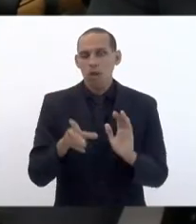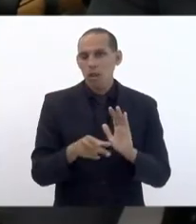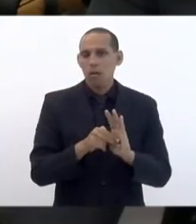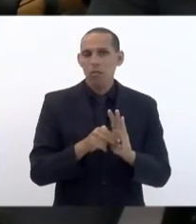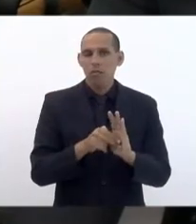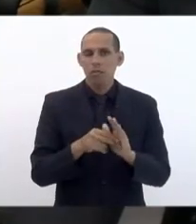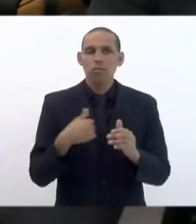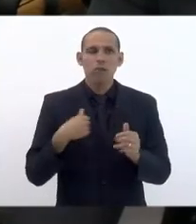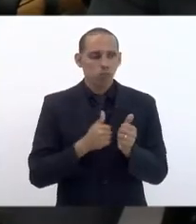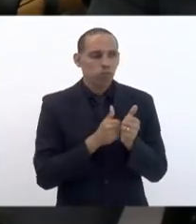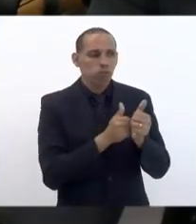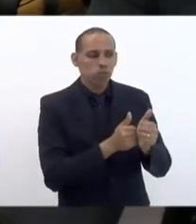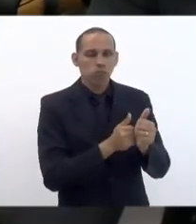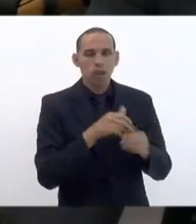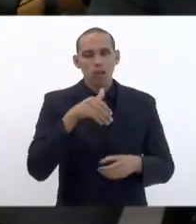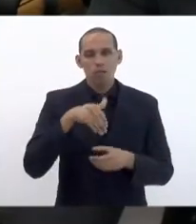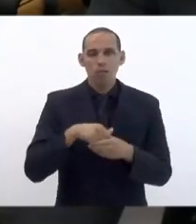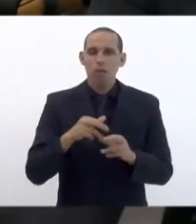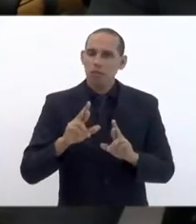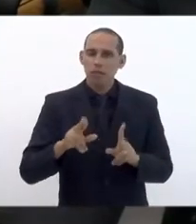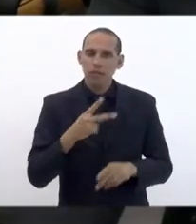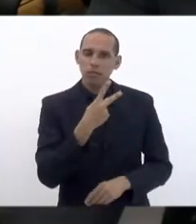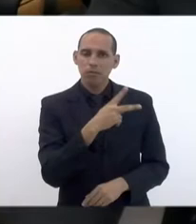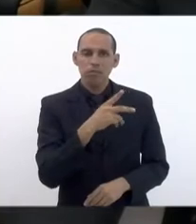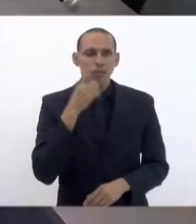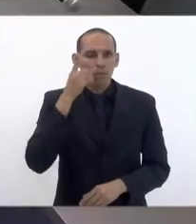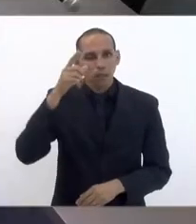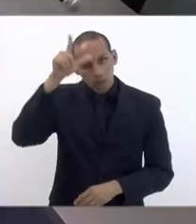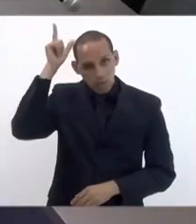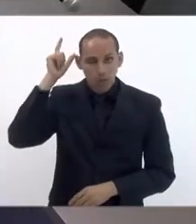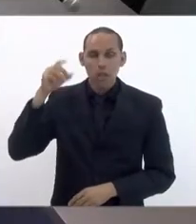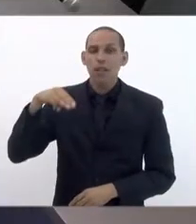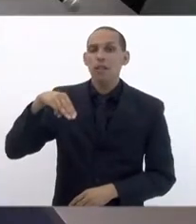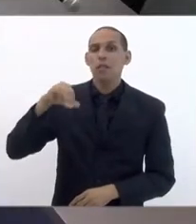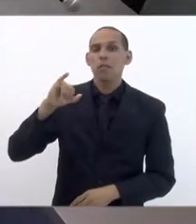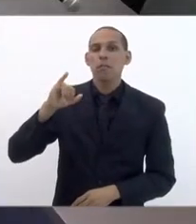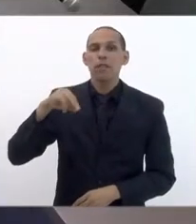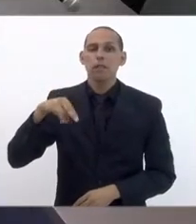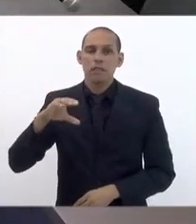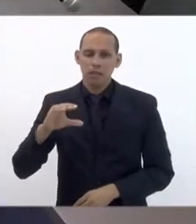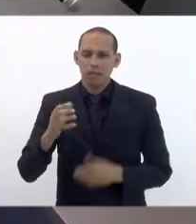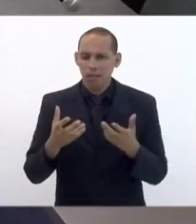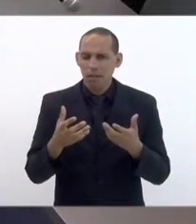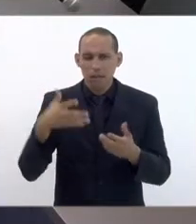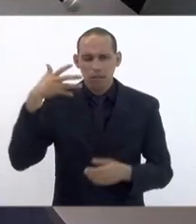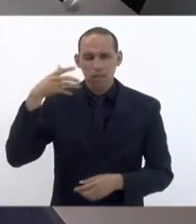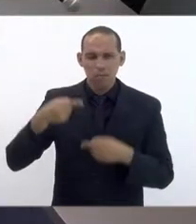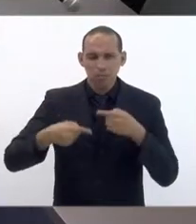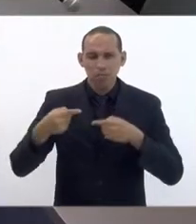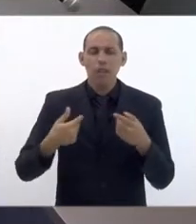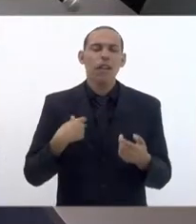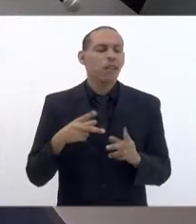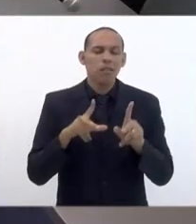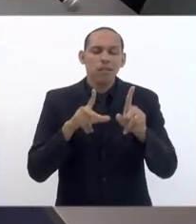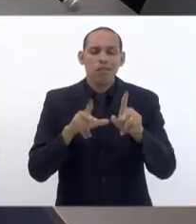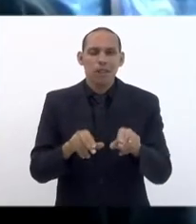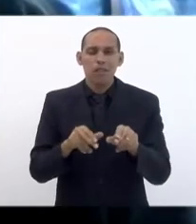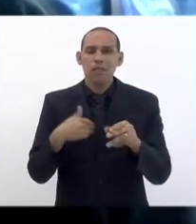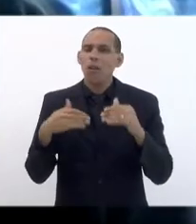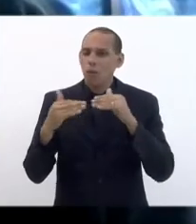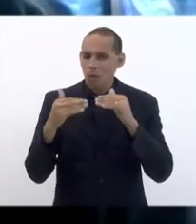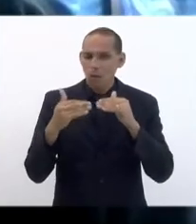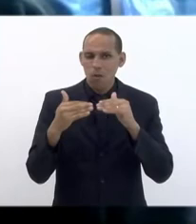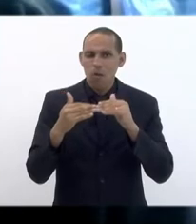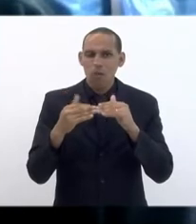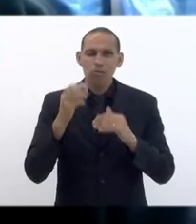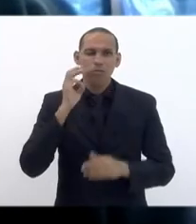divergente do deputado Luiz Paulo. Okay. Deputado Mink, ainda quer discutir? Não, rapidamente, no mesmo sentido, concordando com